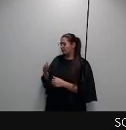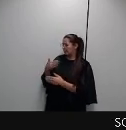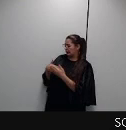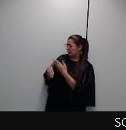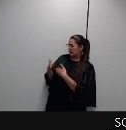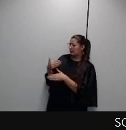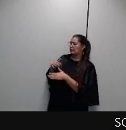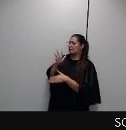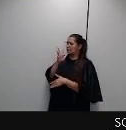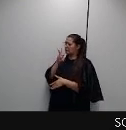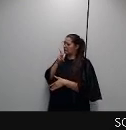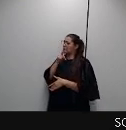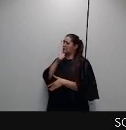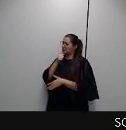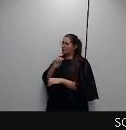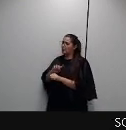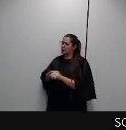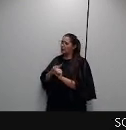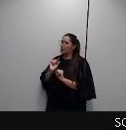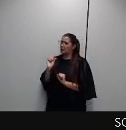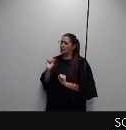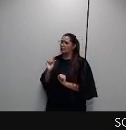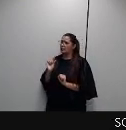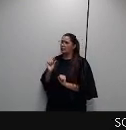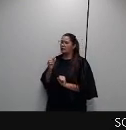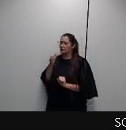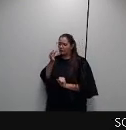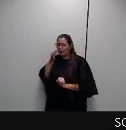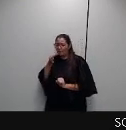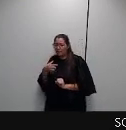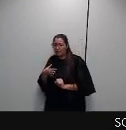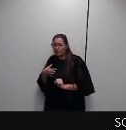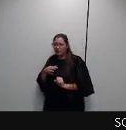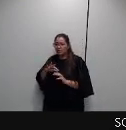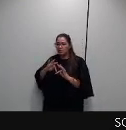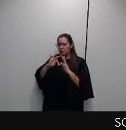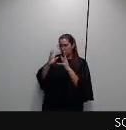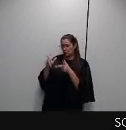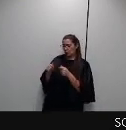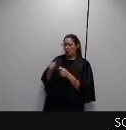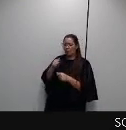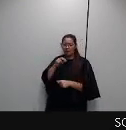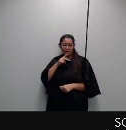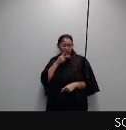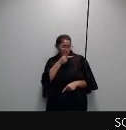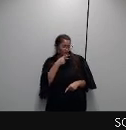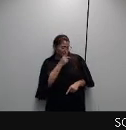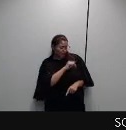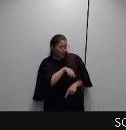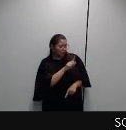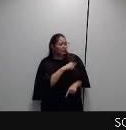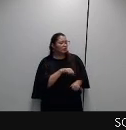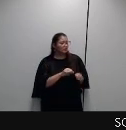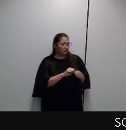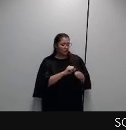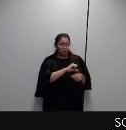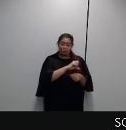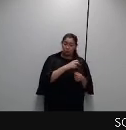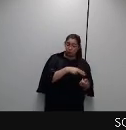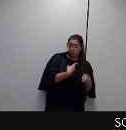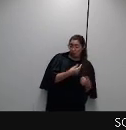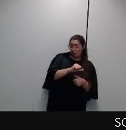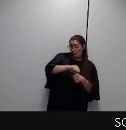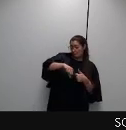trazer eu vou trazer a minha opinião aqui na reafirma o peido o Buda se quiser mas enfim enfim